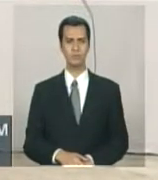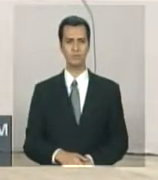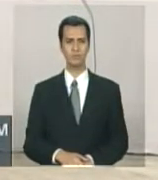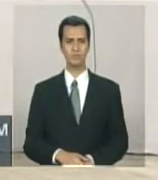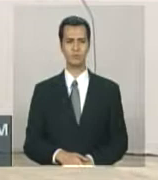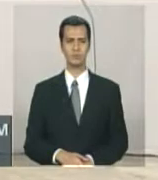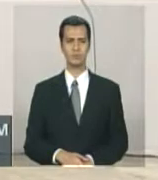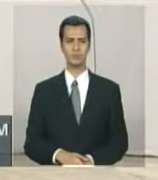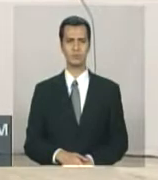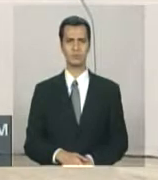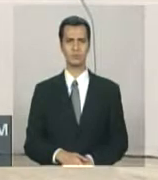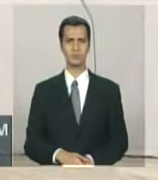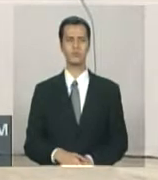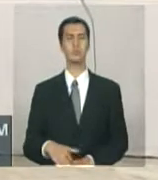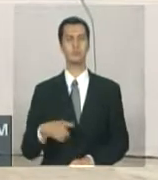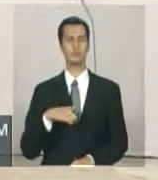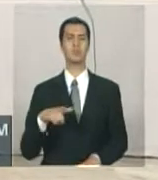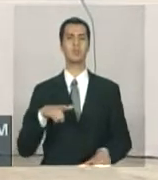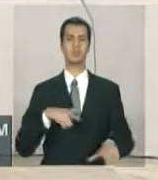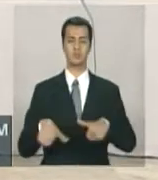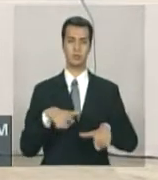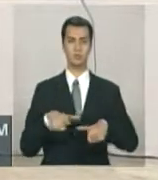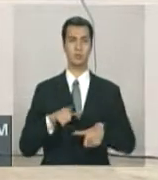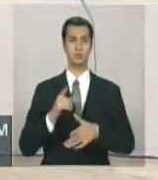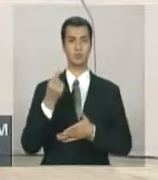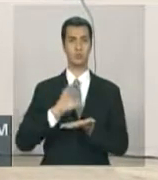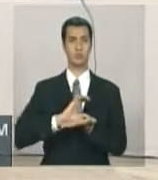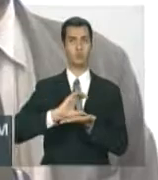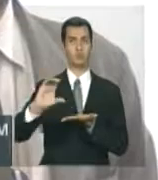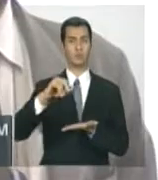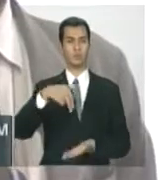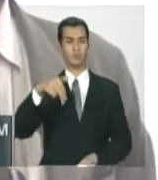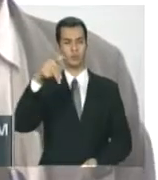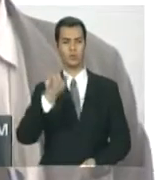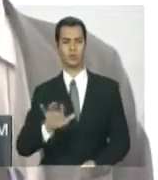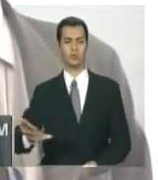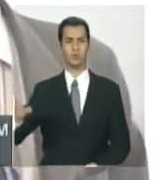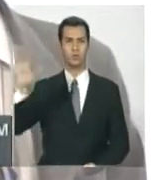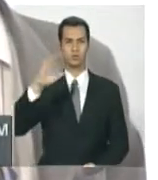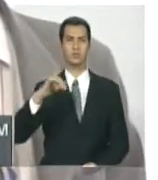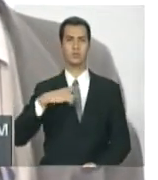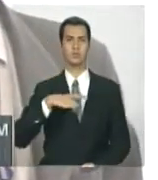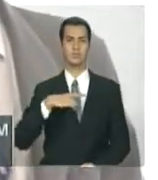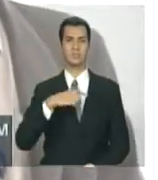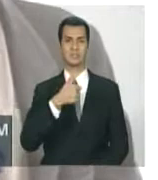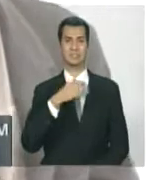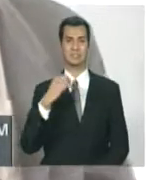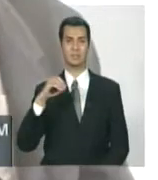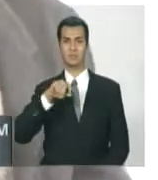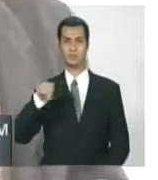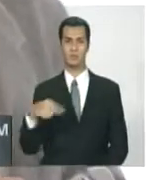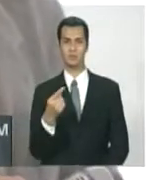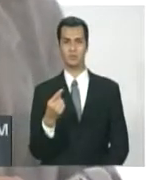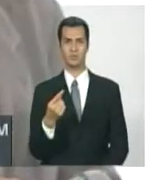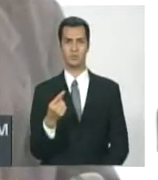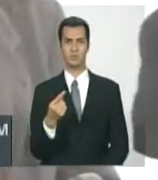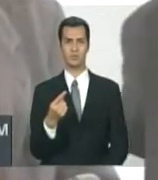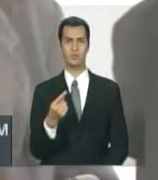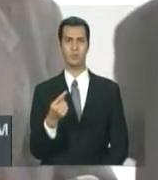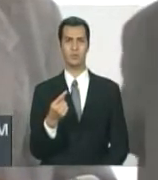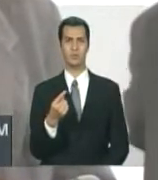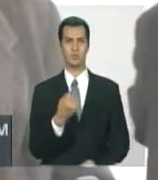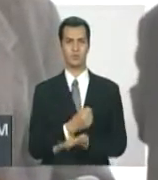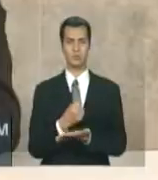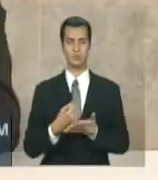só para informar, para o Nordeste, já foram liberados o Garantia Safra 100 mil